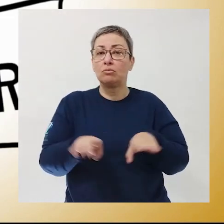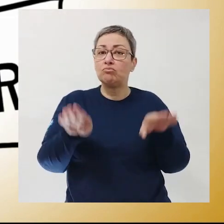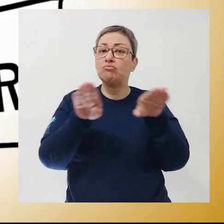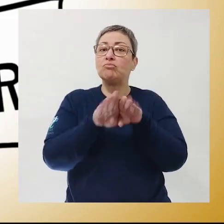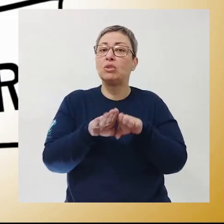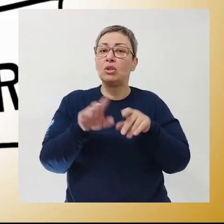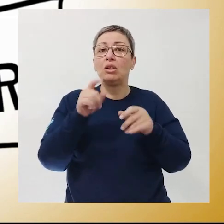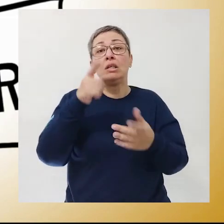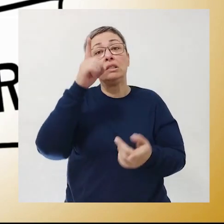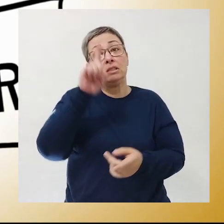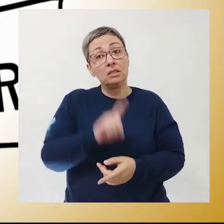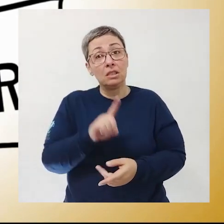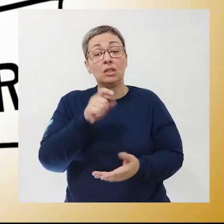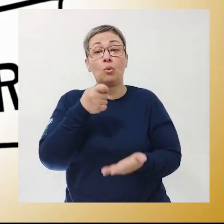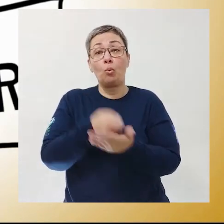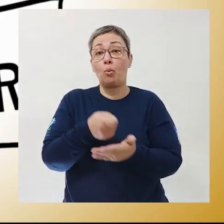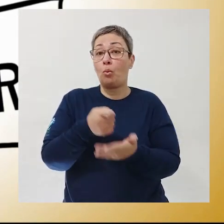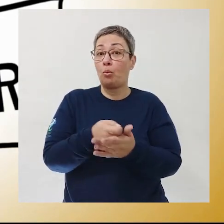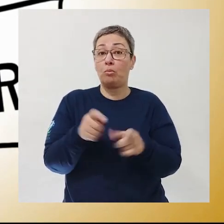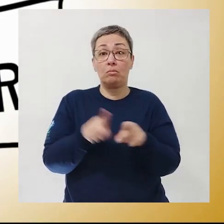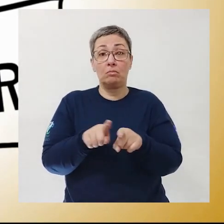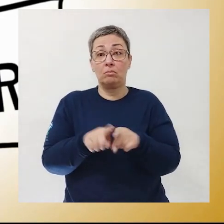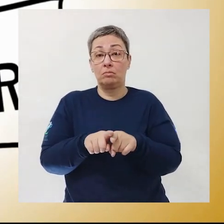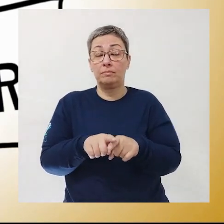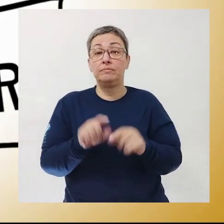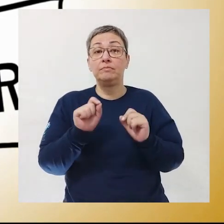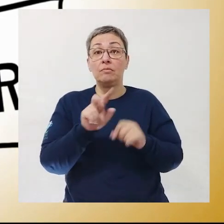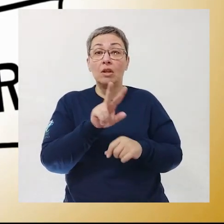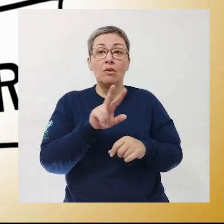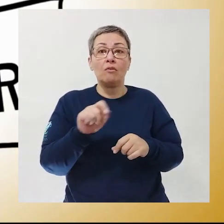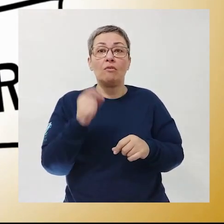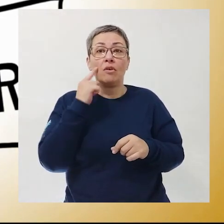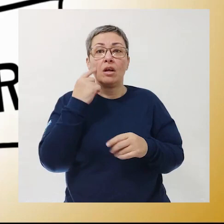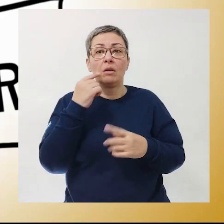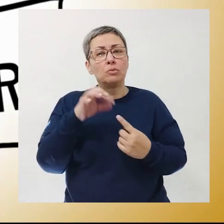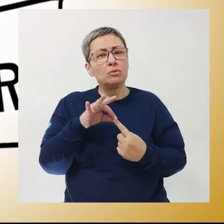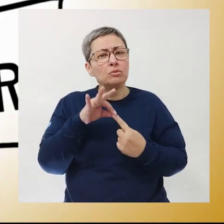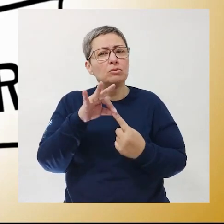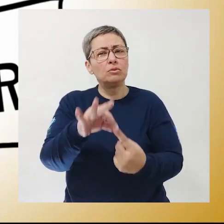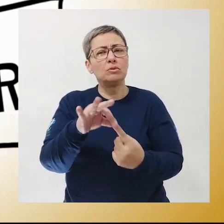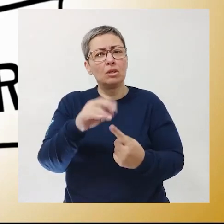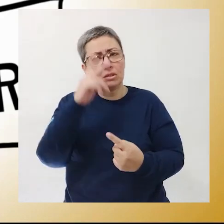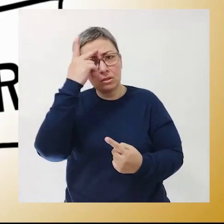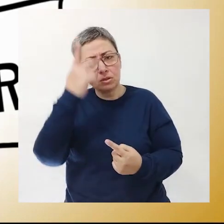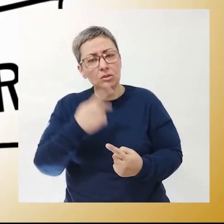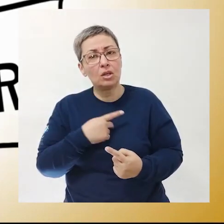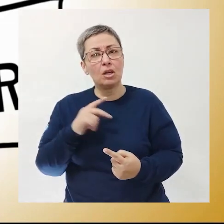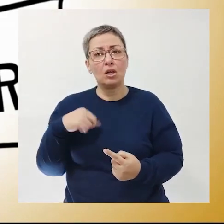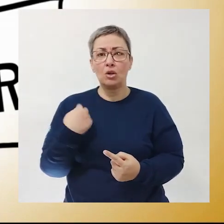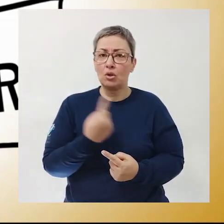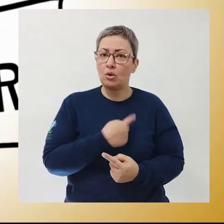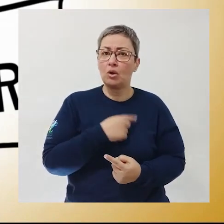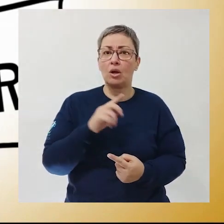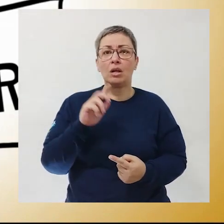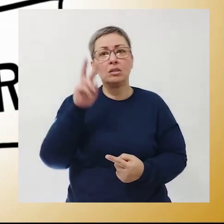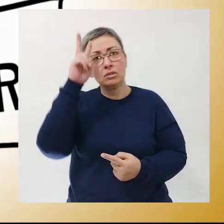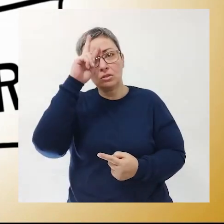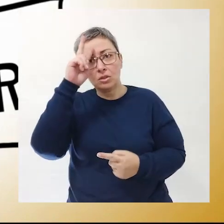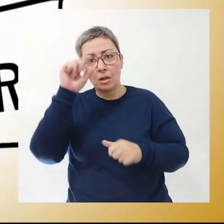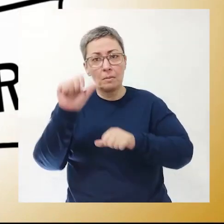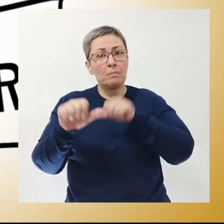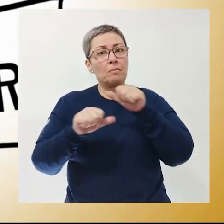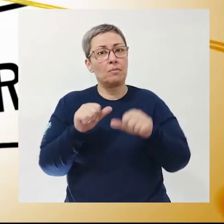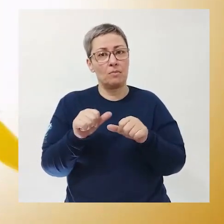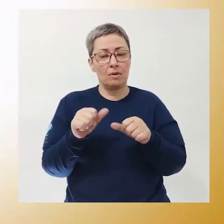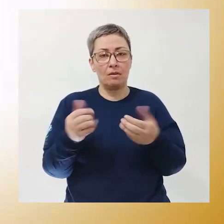são iguais em direitos e obrigações. Vamos ser protagonistas da nossa história e fazer parte dessa